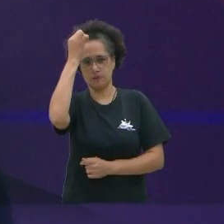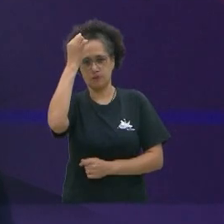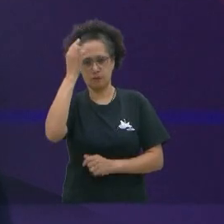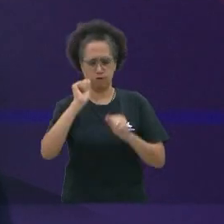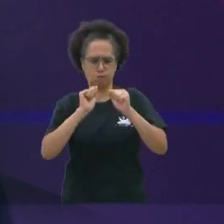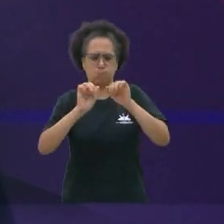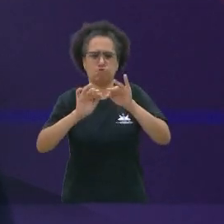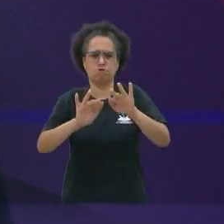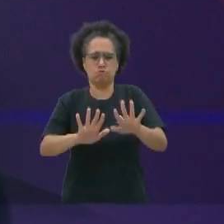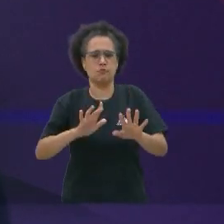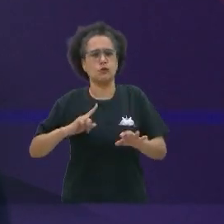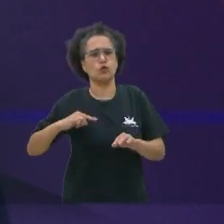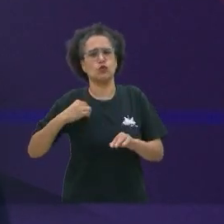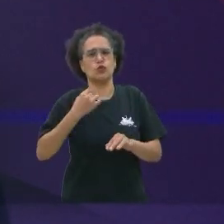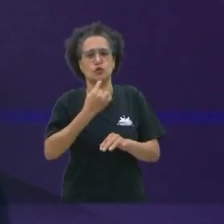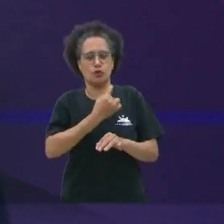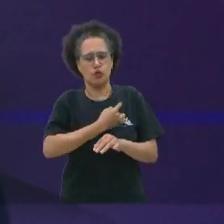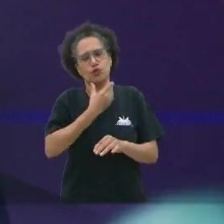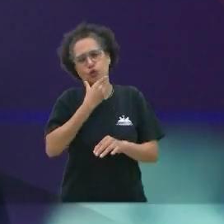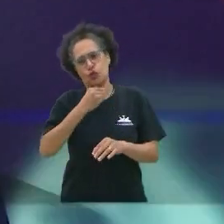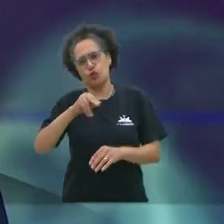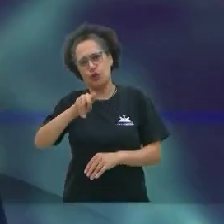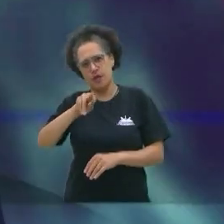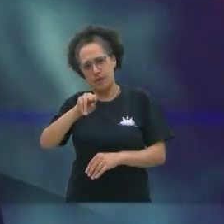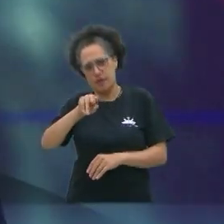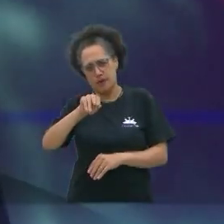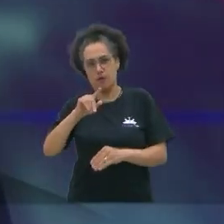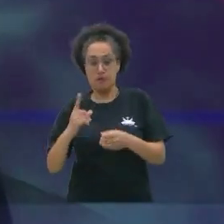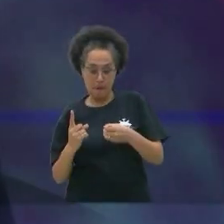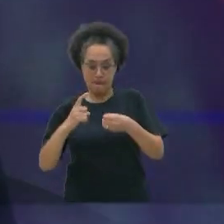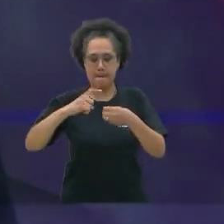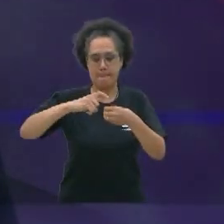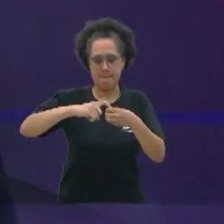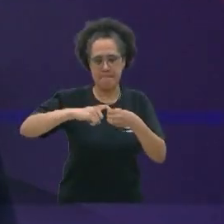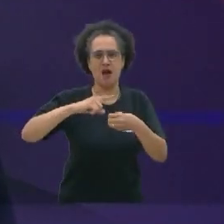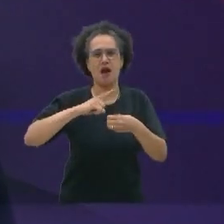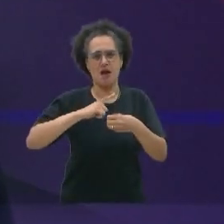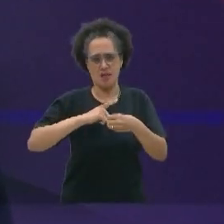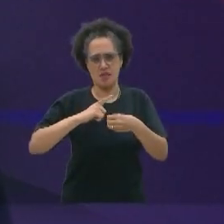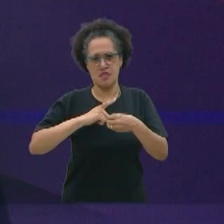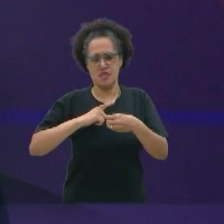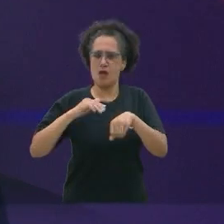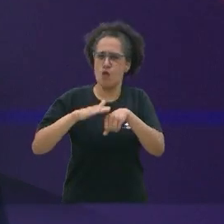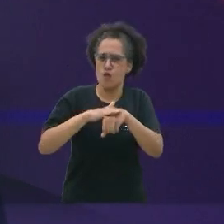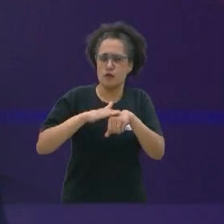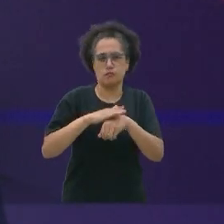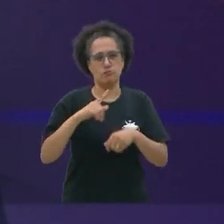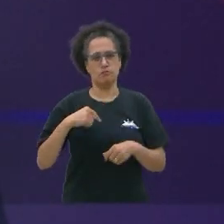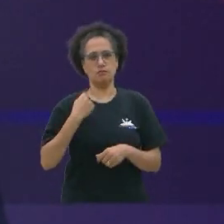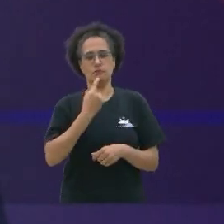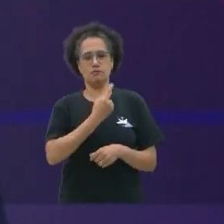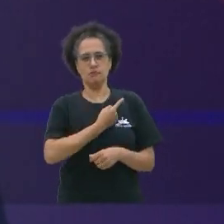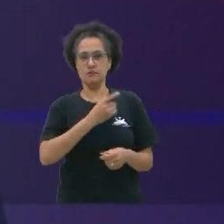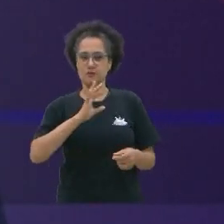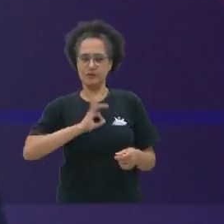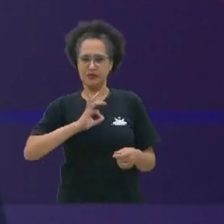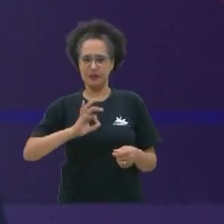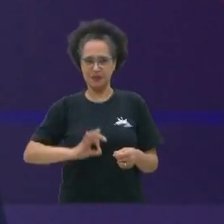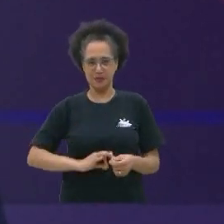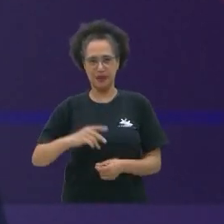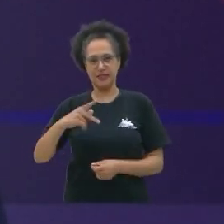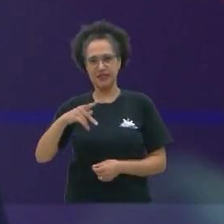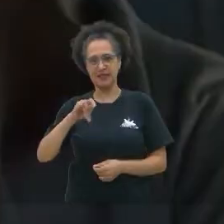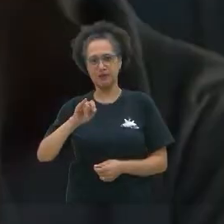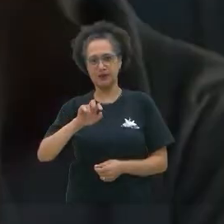nós. Mas é um grande irmão, é o nosso parceiro que tem uma palavra para você. Olá, Padre Pierre